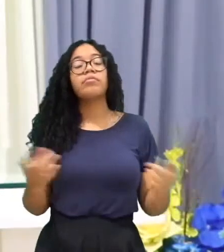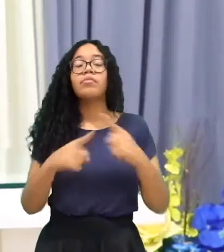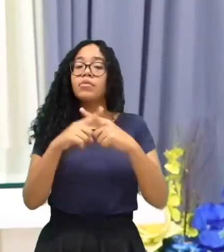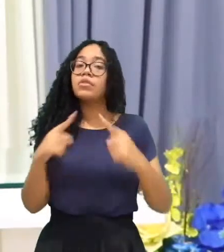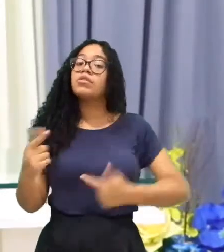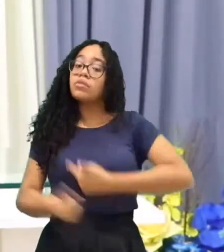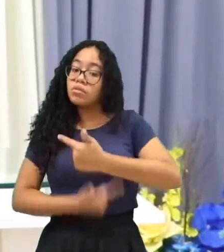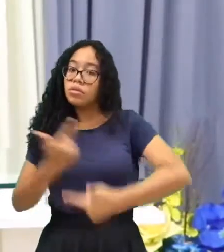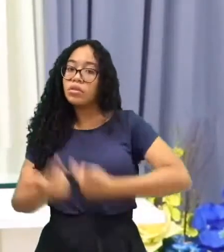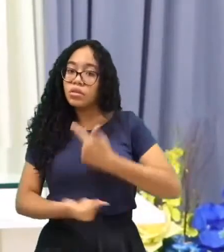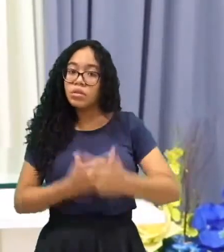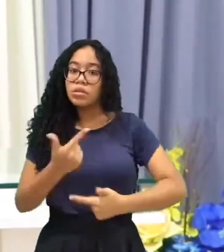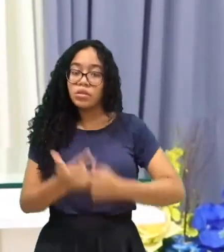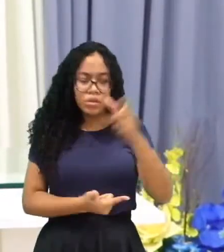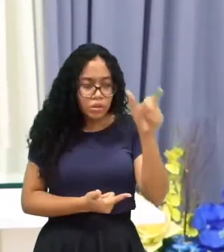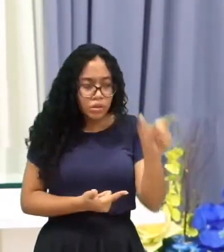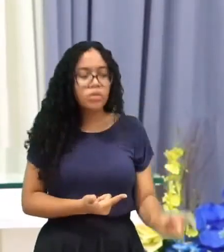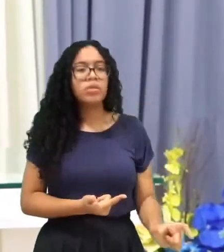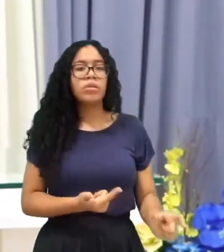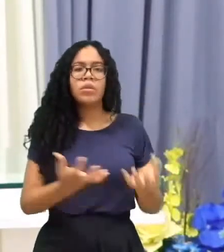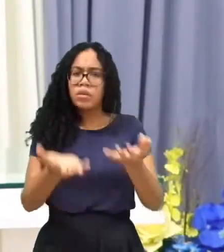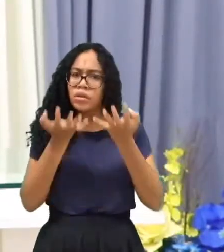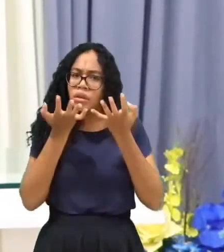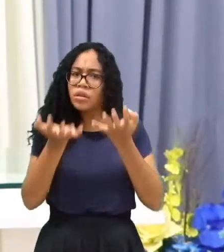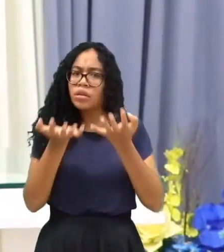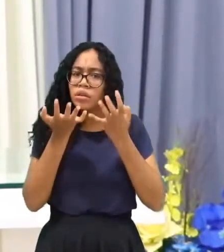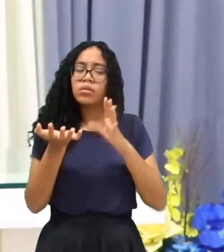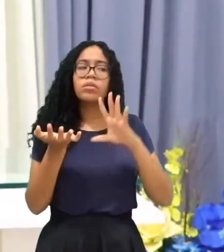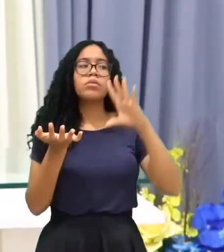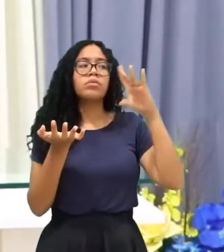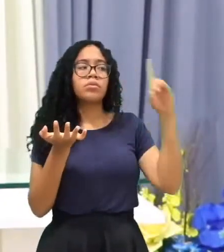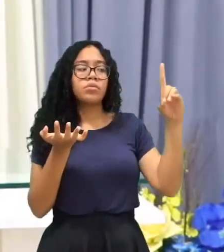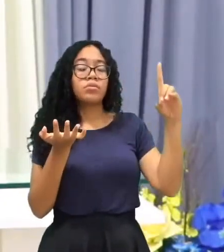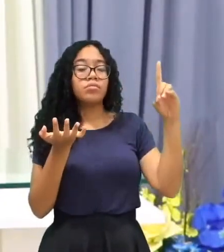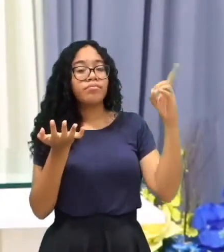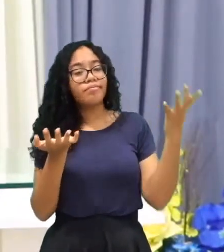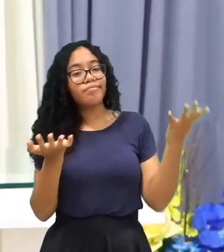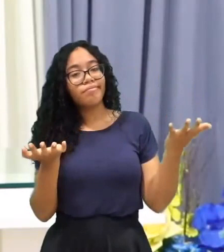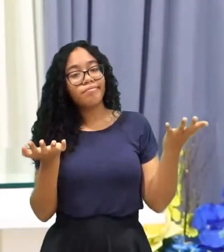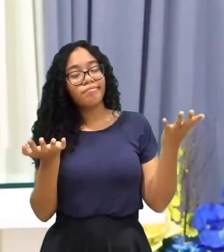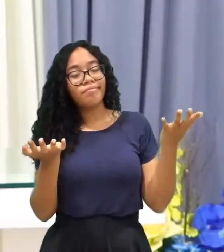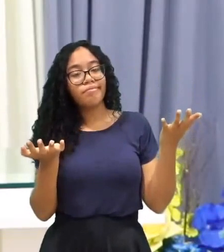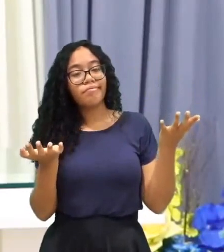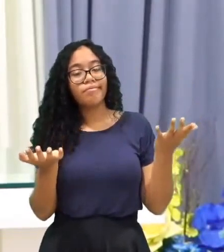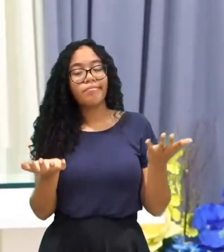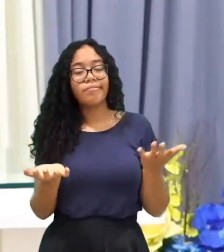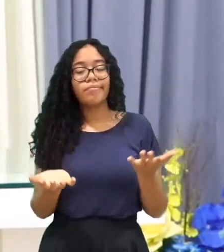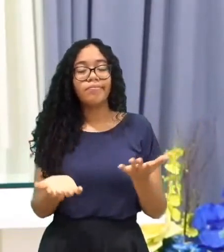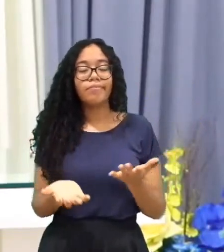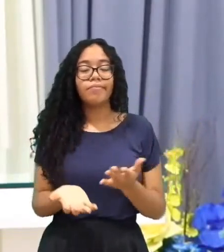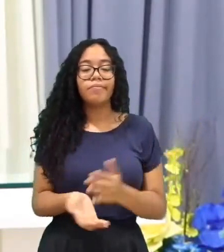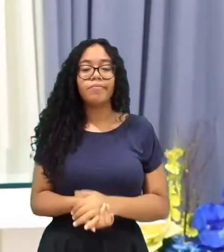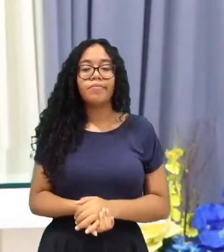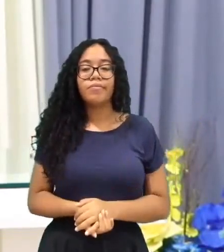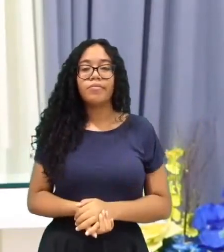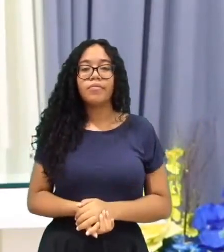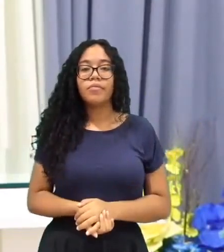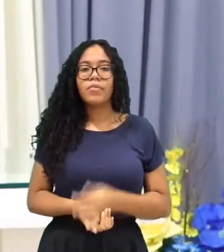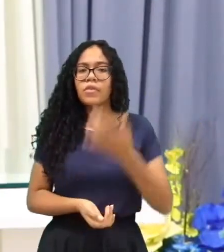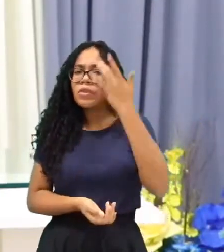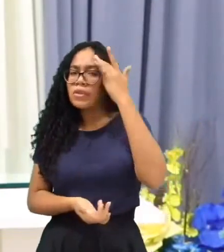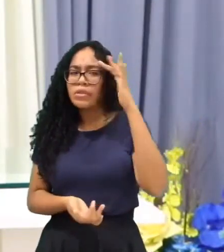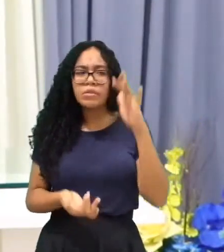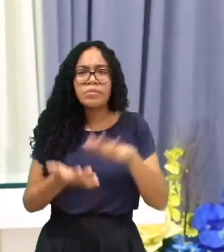servir. Ele quer uma coisa de Deus. Ele, na sua ingenuidade ou na sua falta de conhecimento, ele